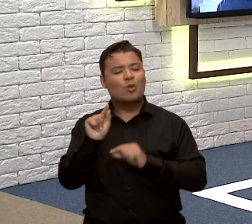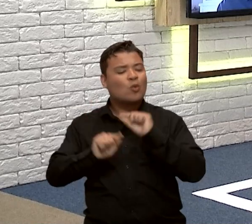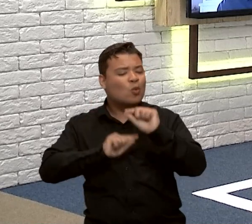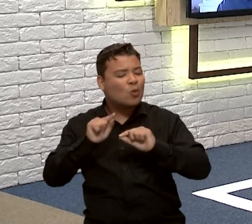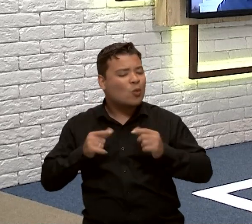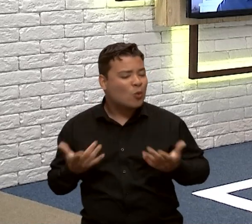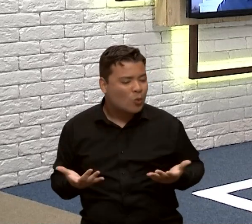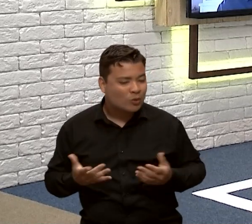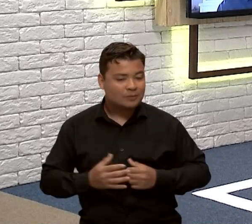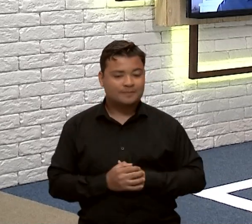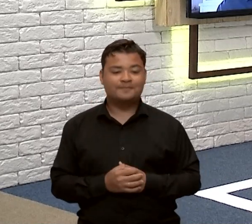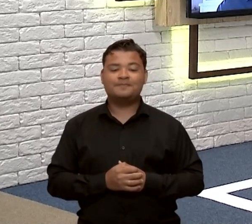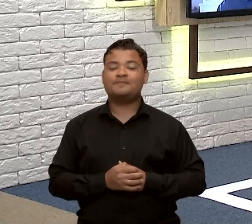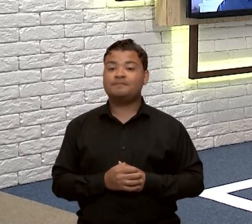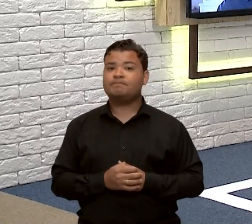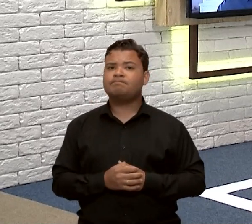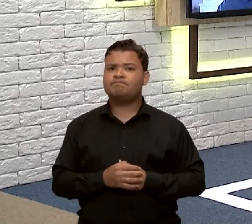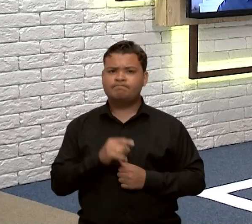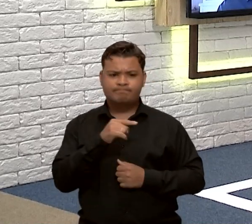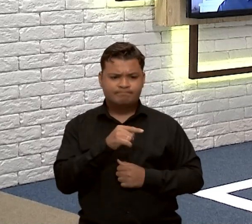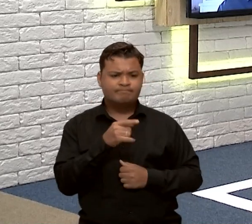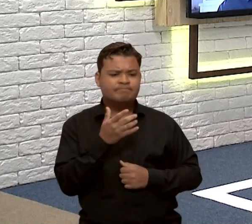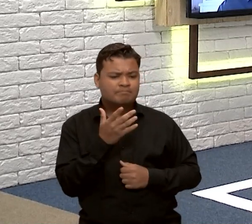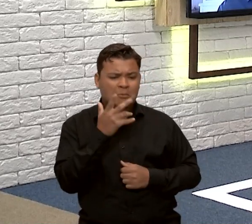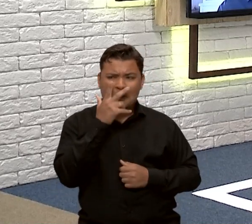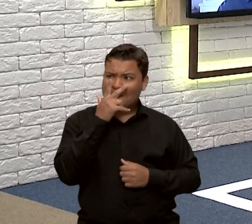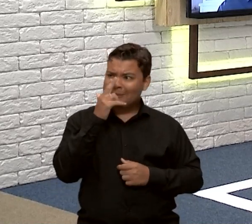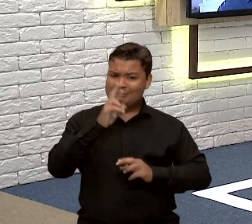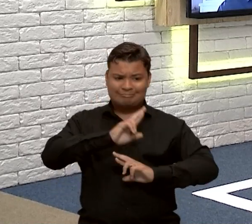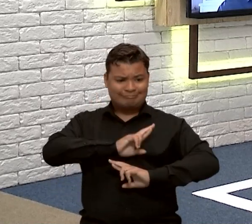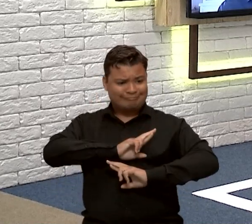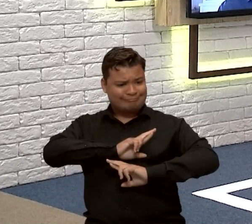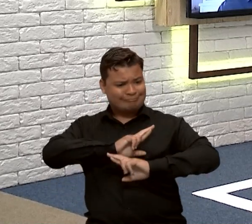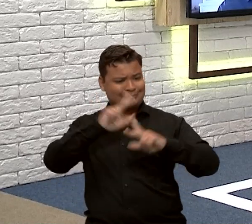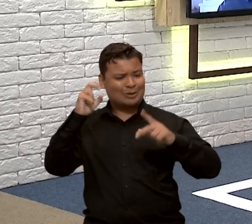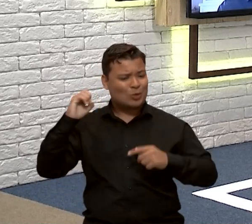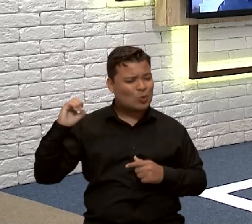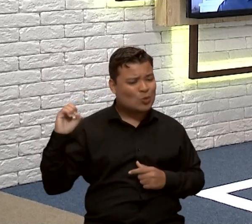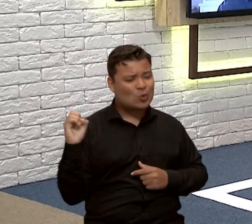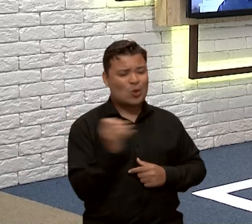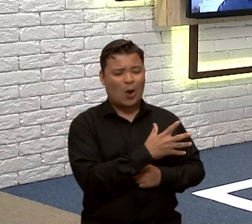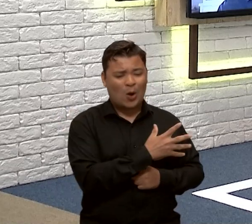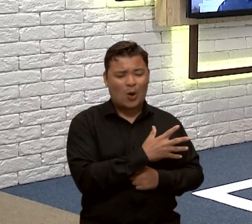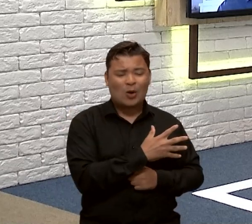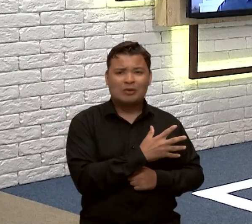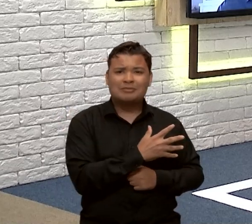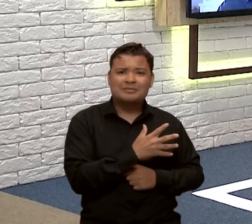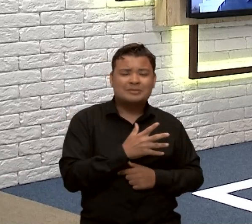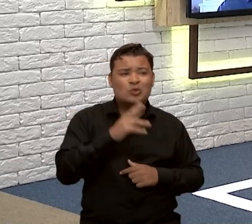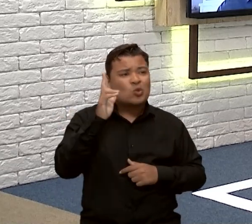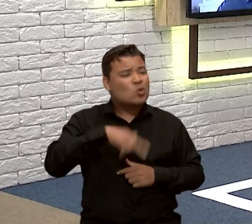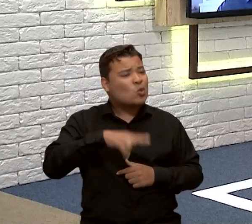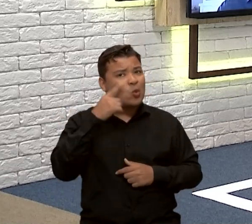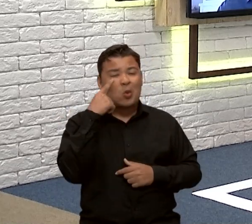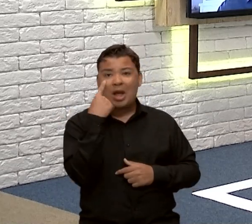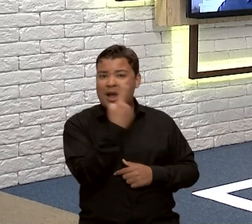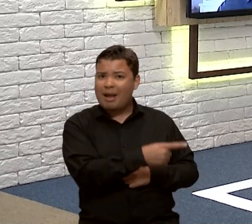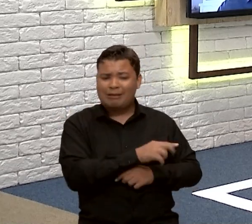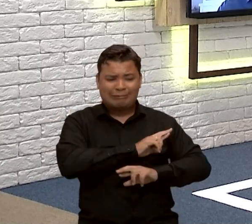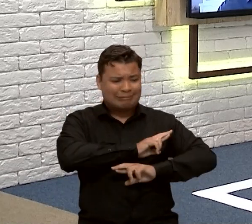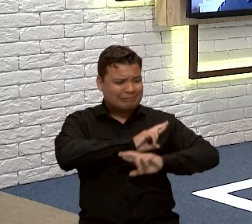parece que economia solidária é uma coisa diferente, nova, que ninguém nunca viu,